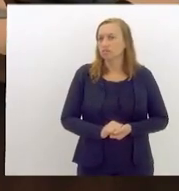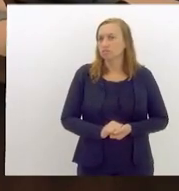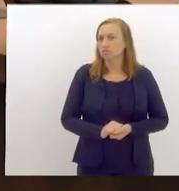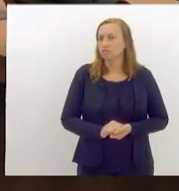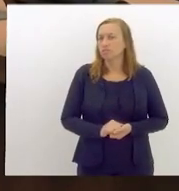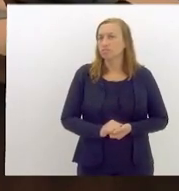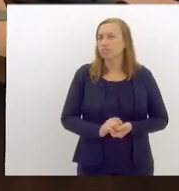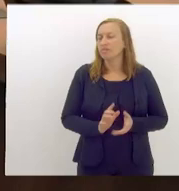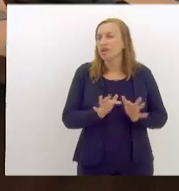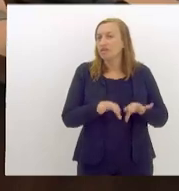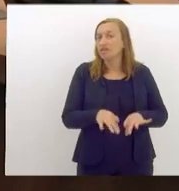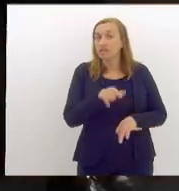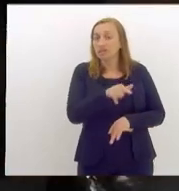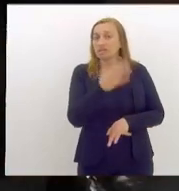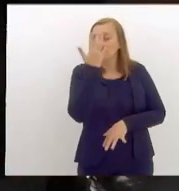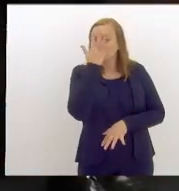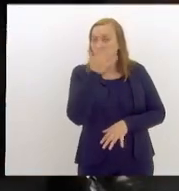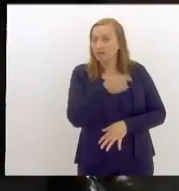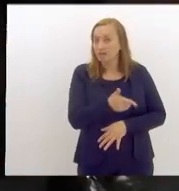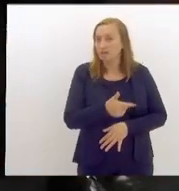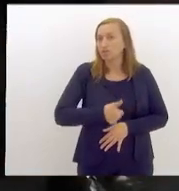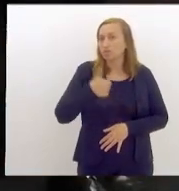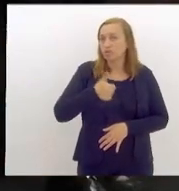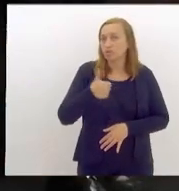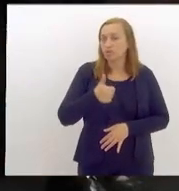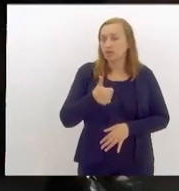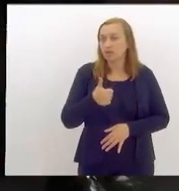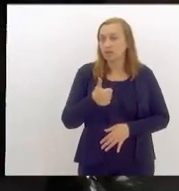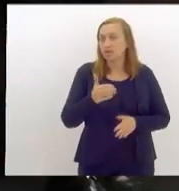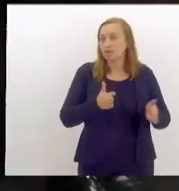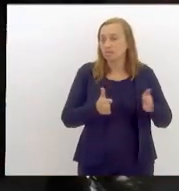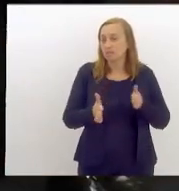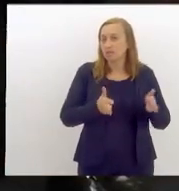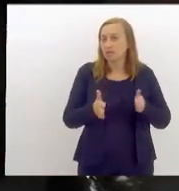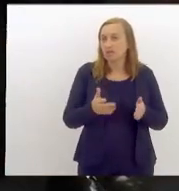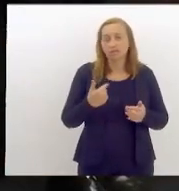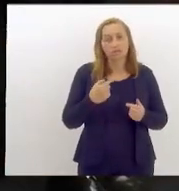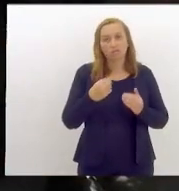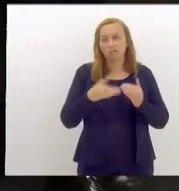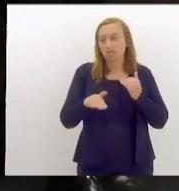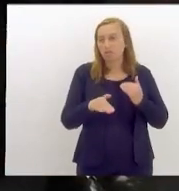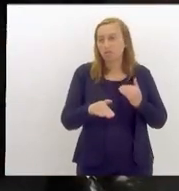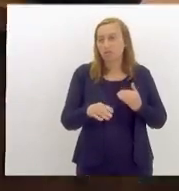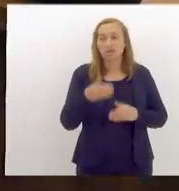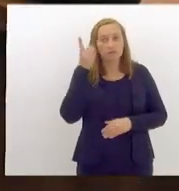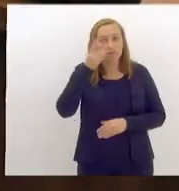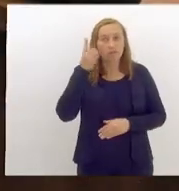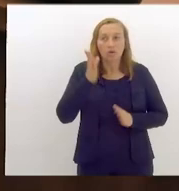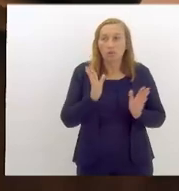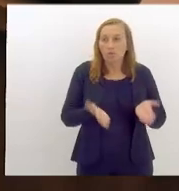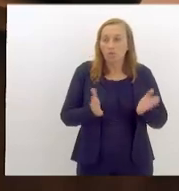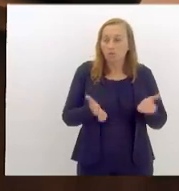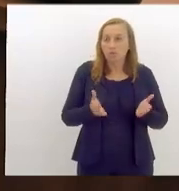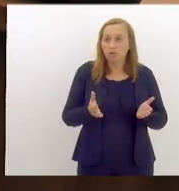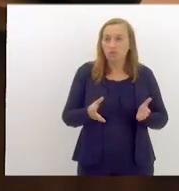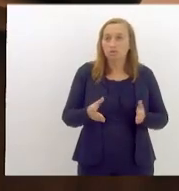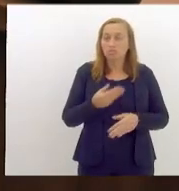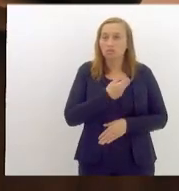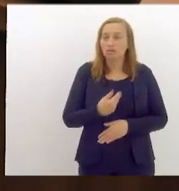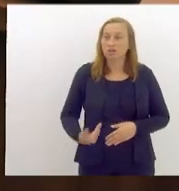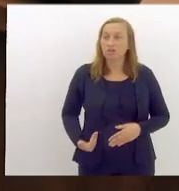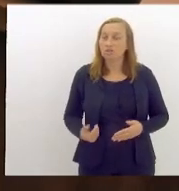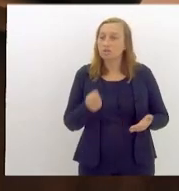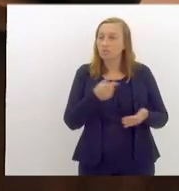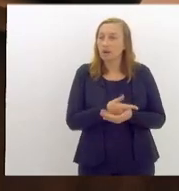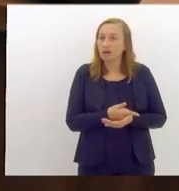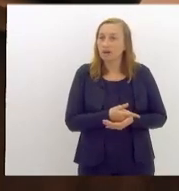que vence em fevereiro porque no primeiro bimestre é isso que Eu discordo Deputado hoje o governador tá de implante entendeu eu